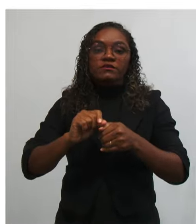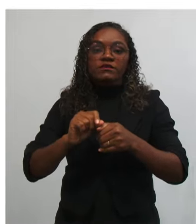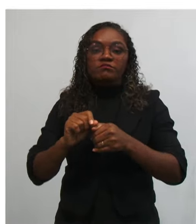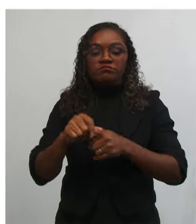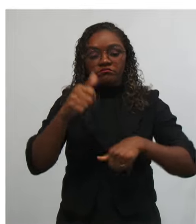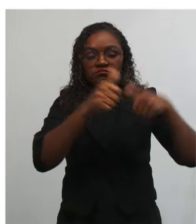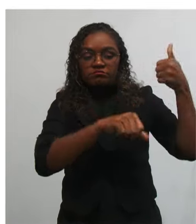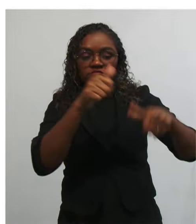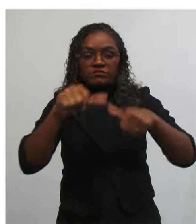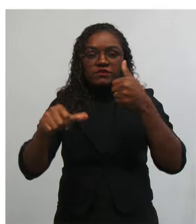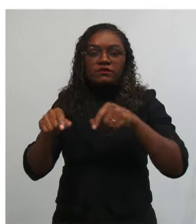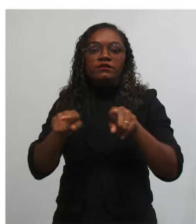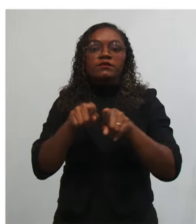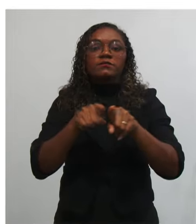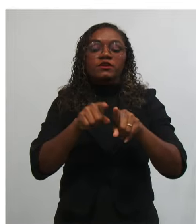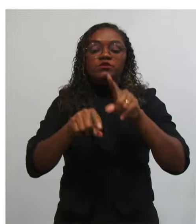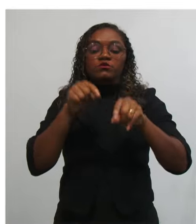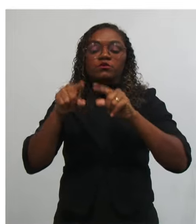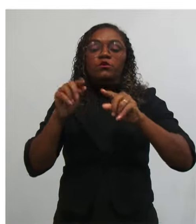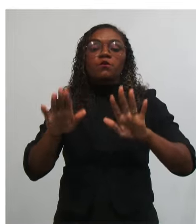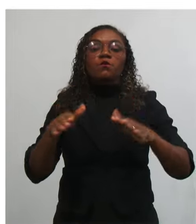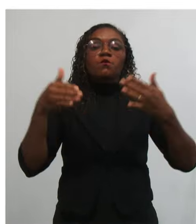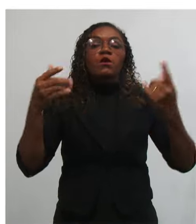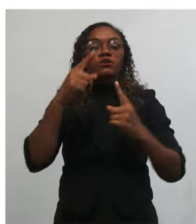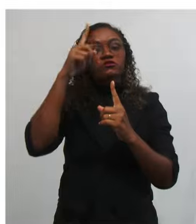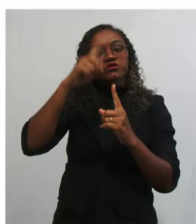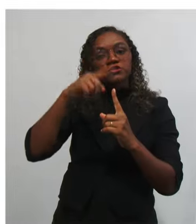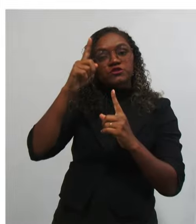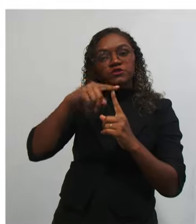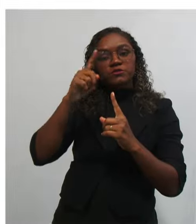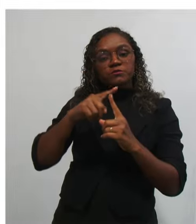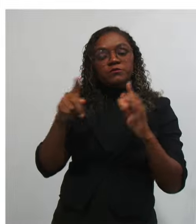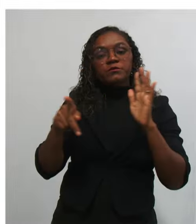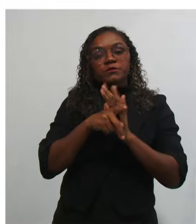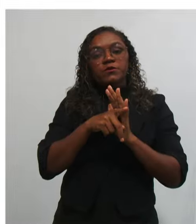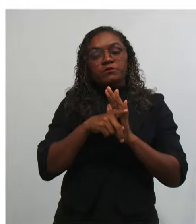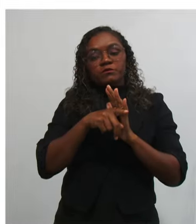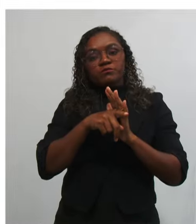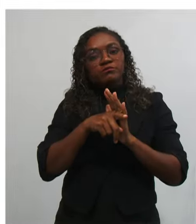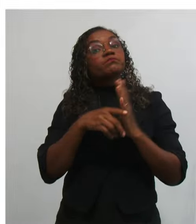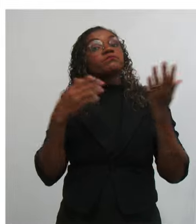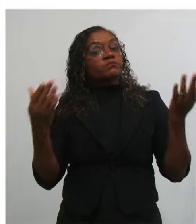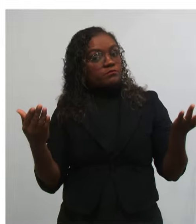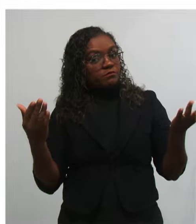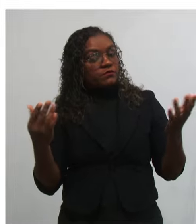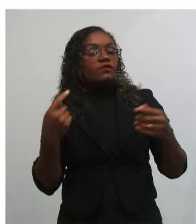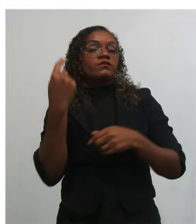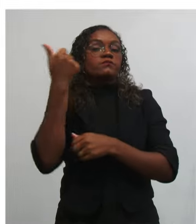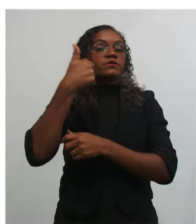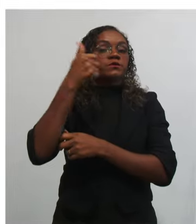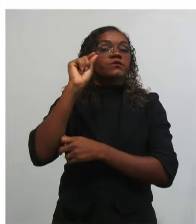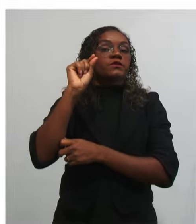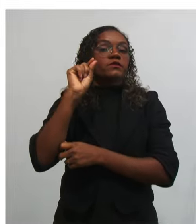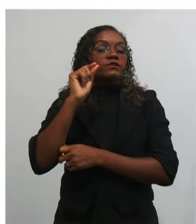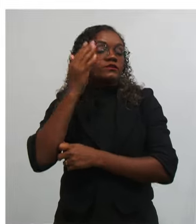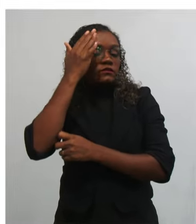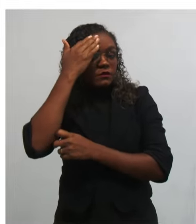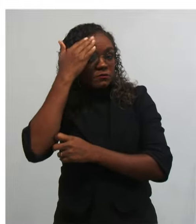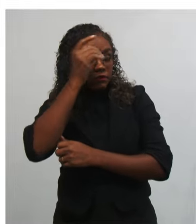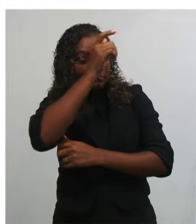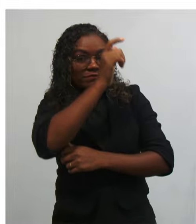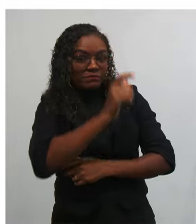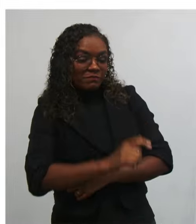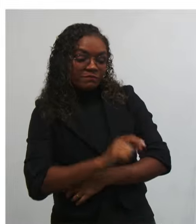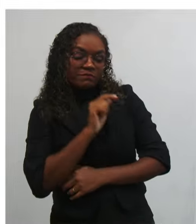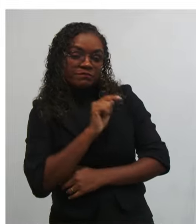no momento de selecionar que instrumentos eu vou utilizar para avaliar primeiro eu preciso saber se o aluno